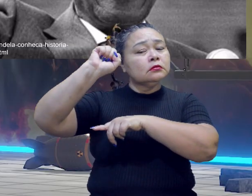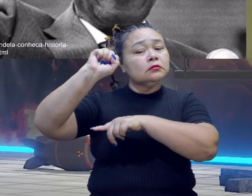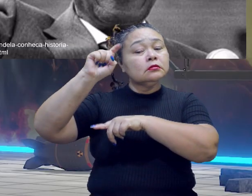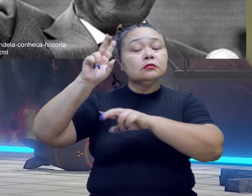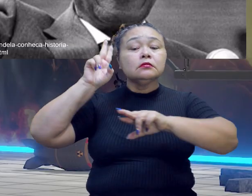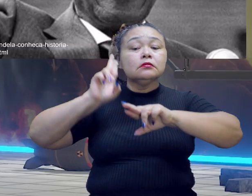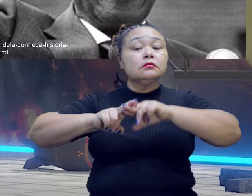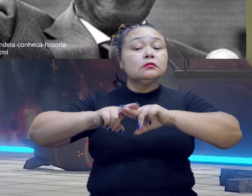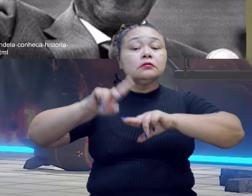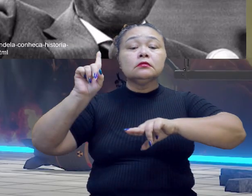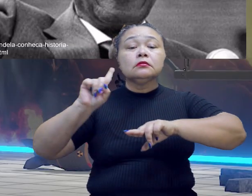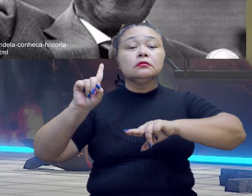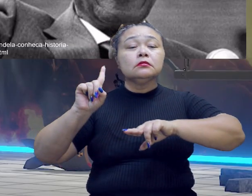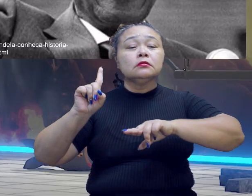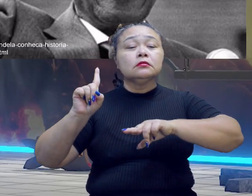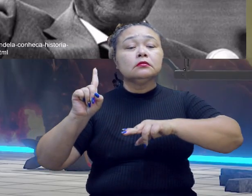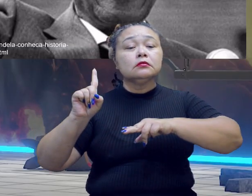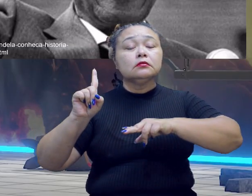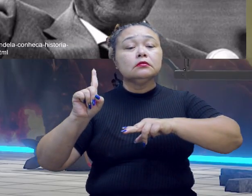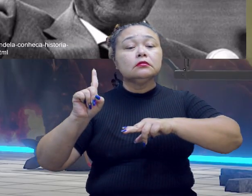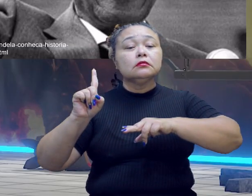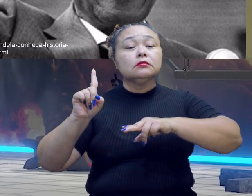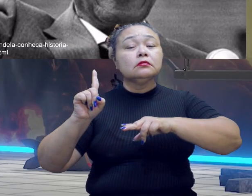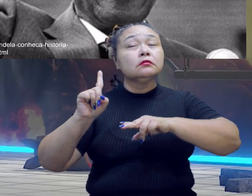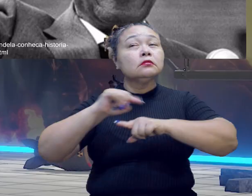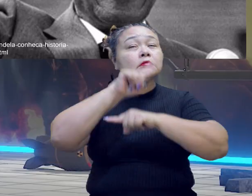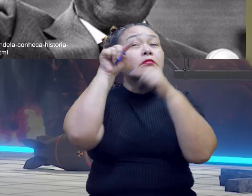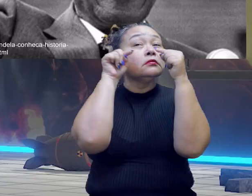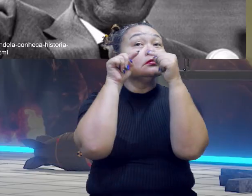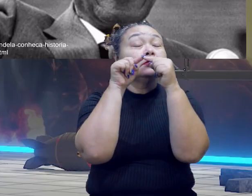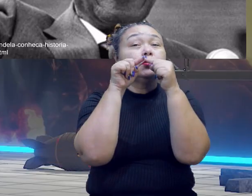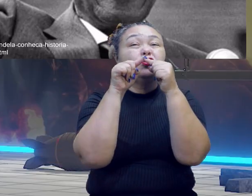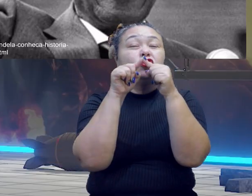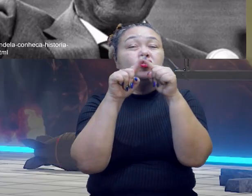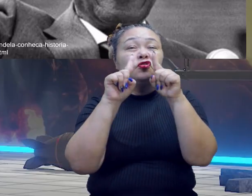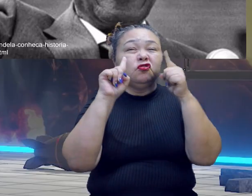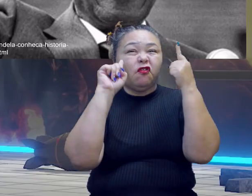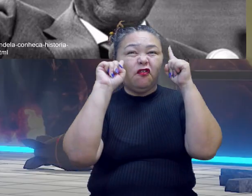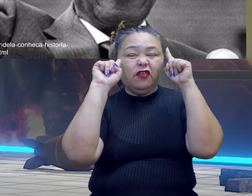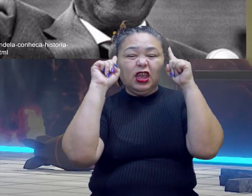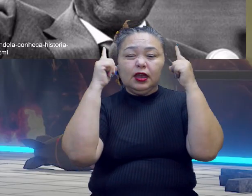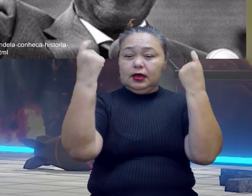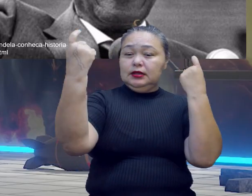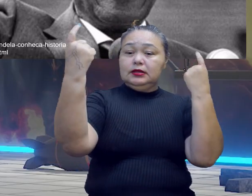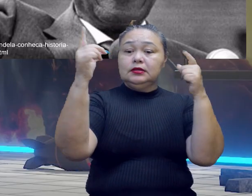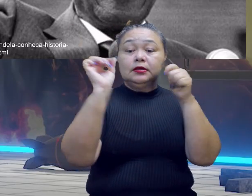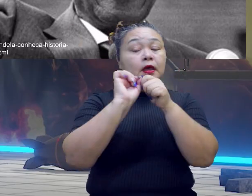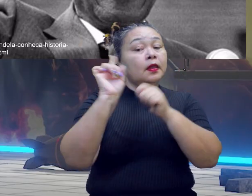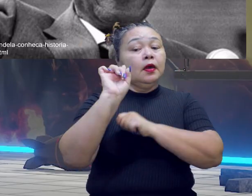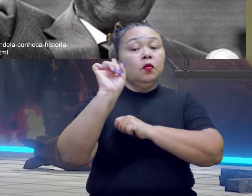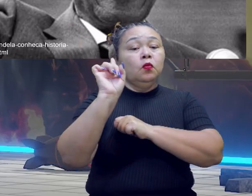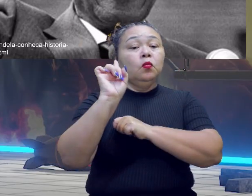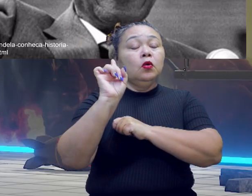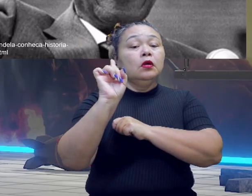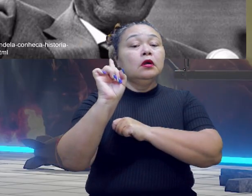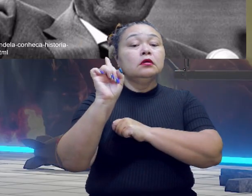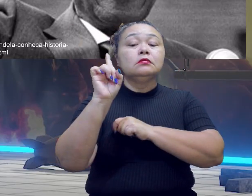da cadeia não com o intuito de vingança, mas com o intuito